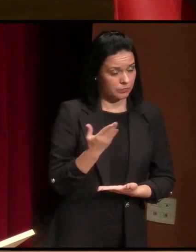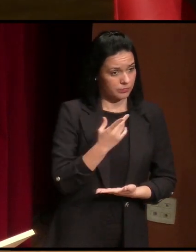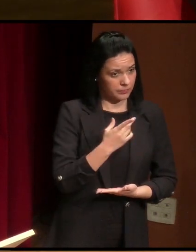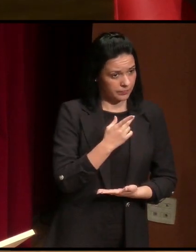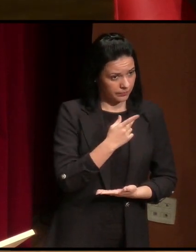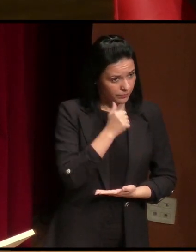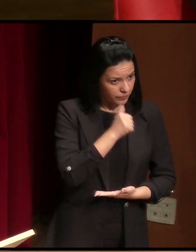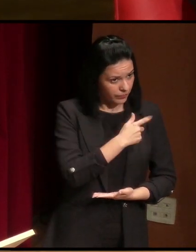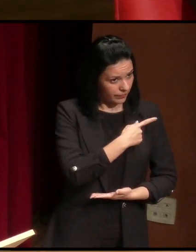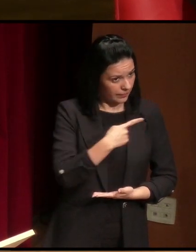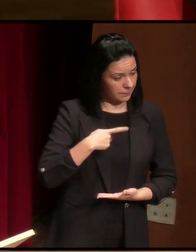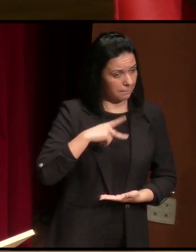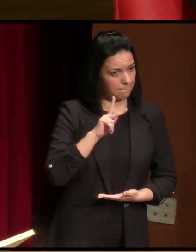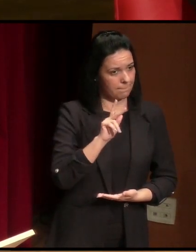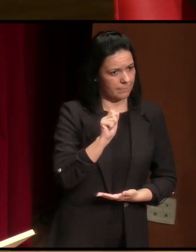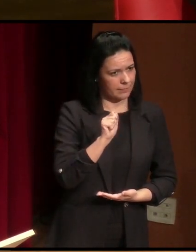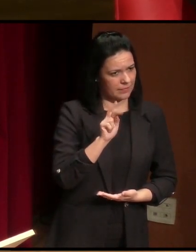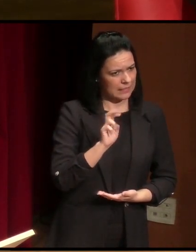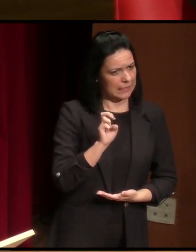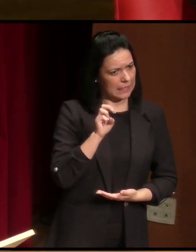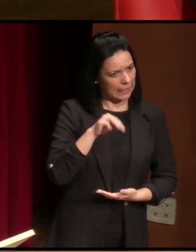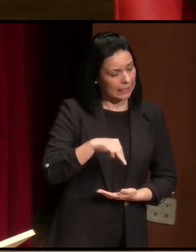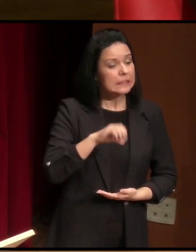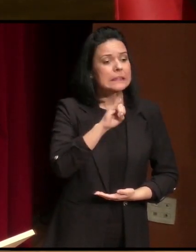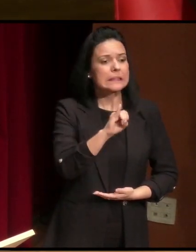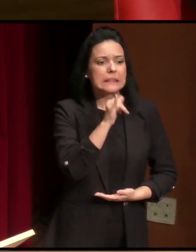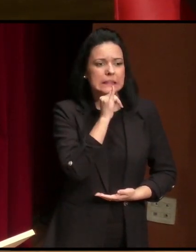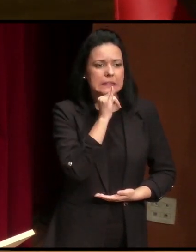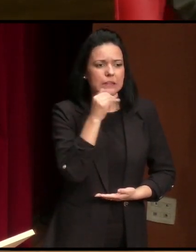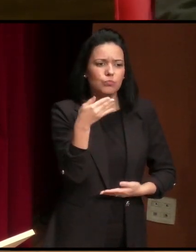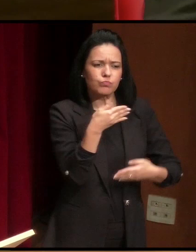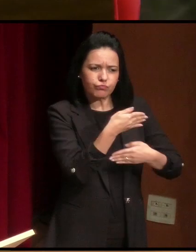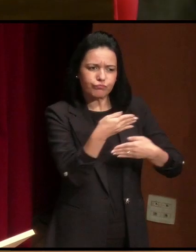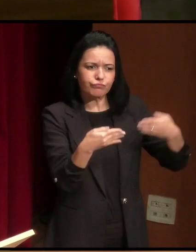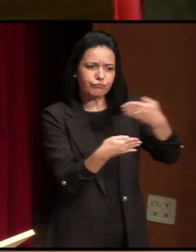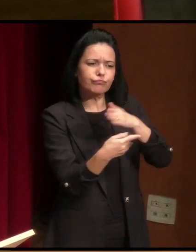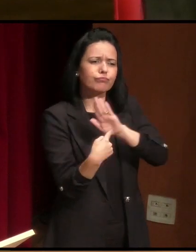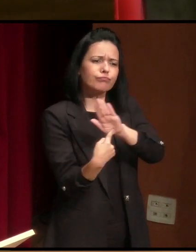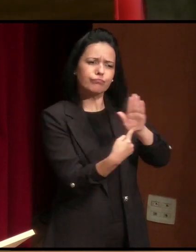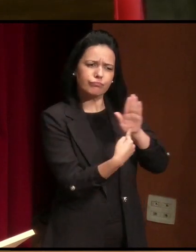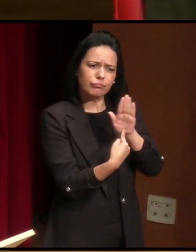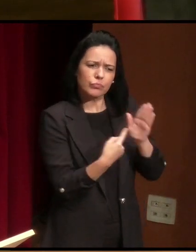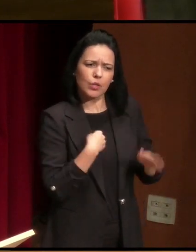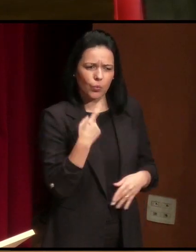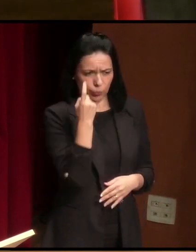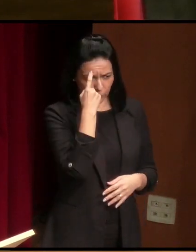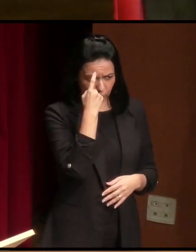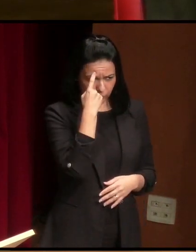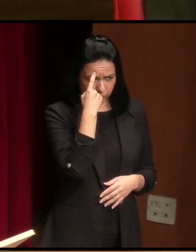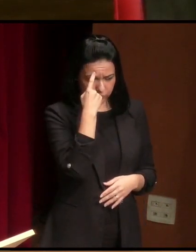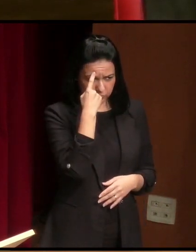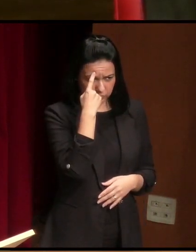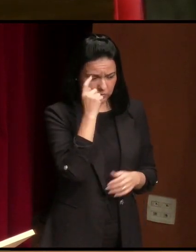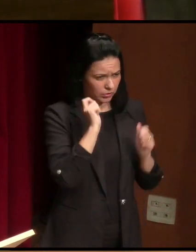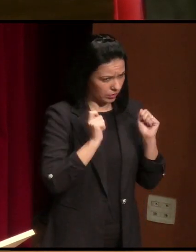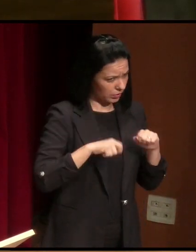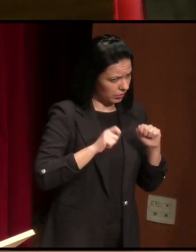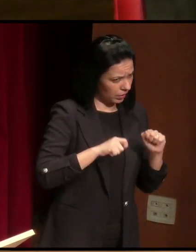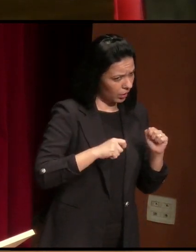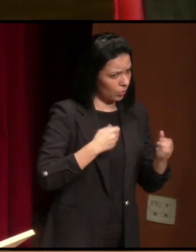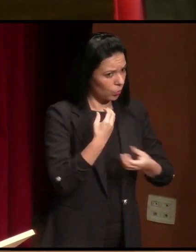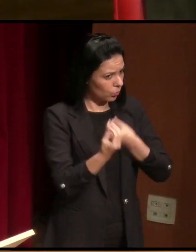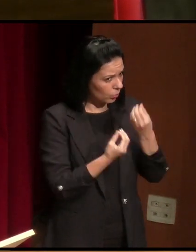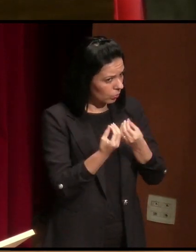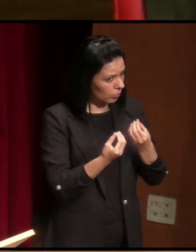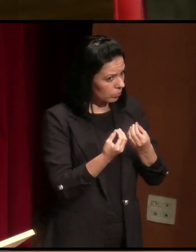eu penso numa apresentação, eu penso em fazer essa apresentação de tal ordem,